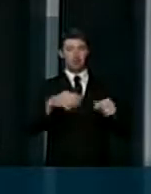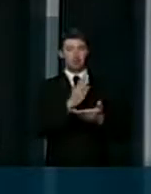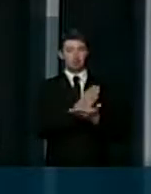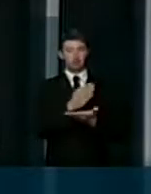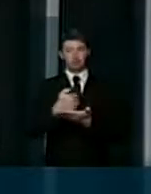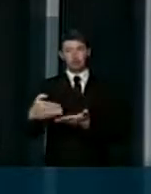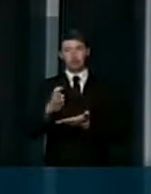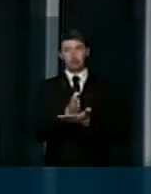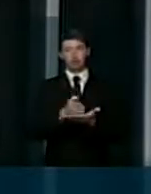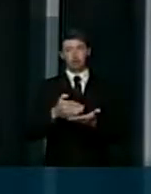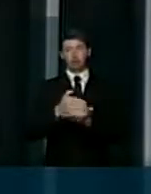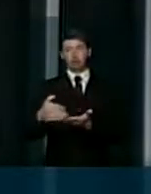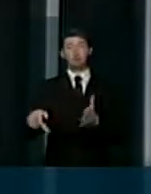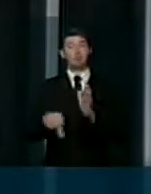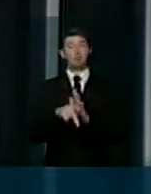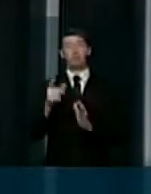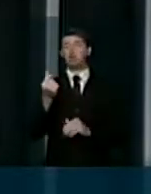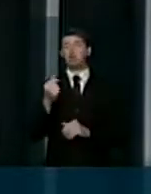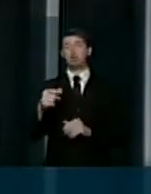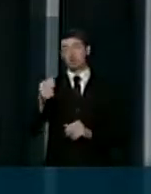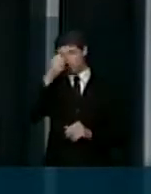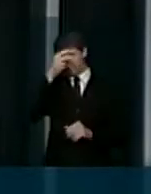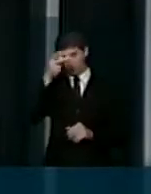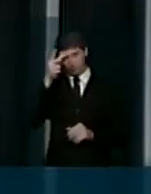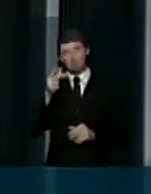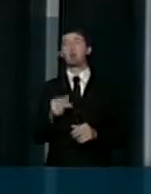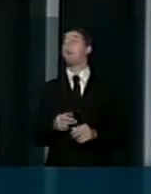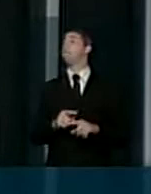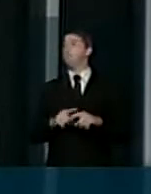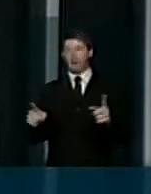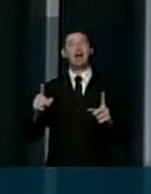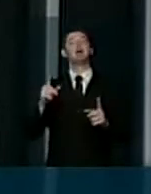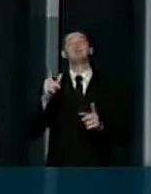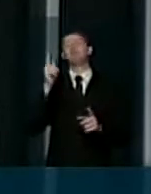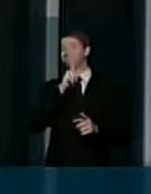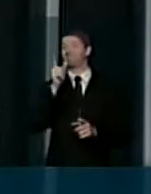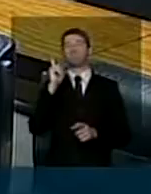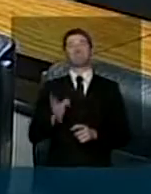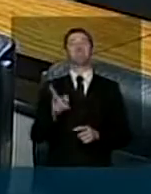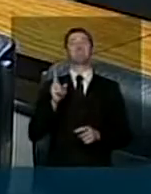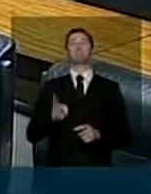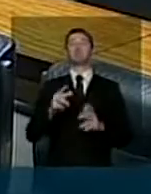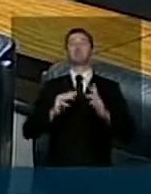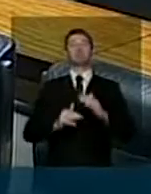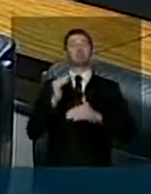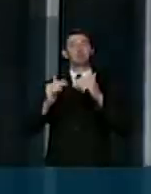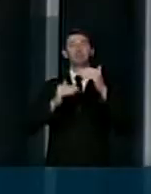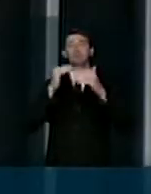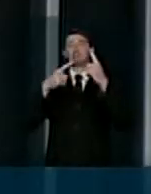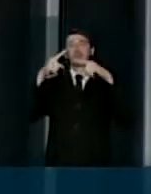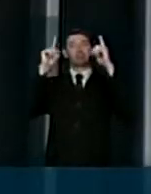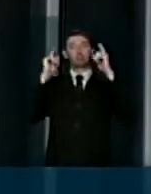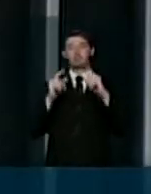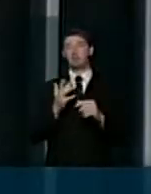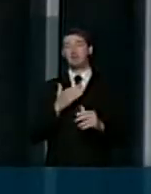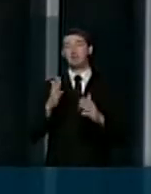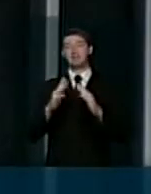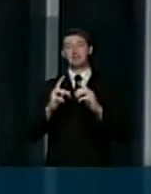loteamentos com recursos próprios da prefeitura e mesmo assim conseguimos avançar muito nessa questão lá na nossa